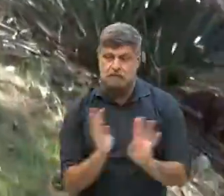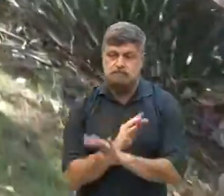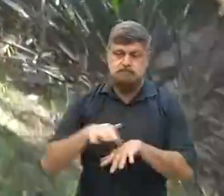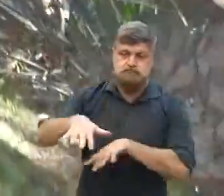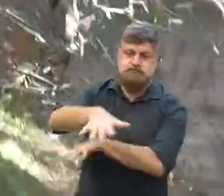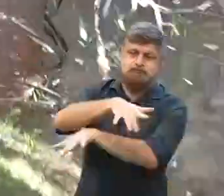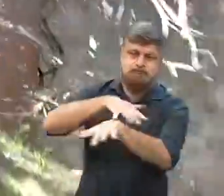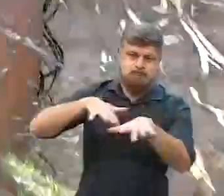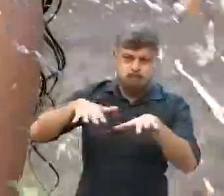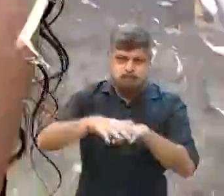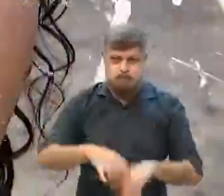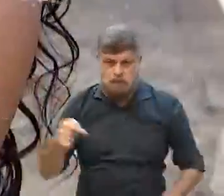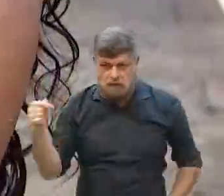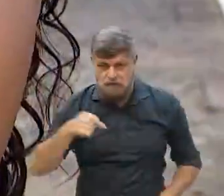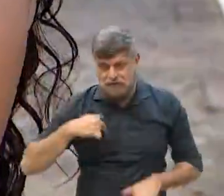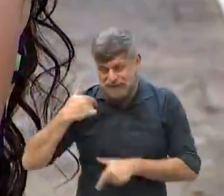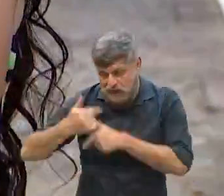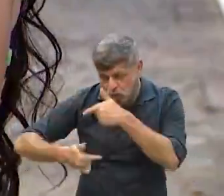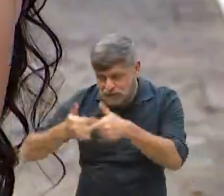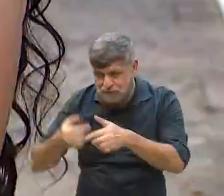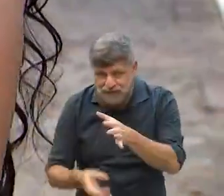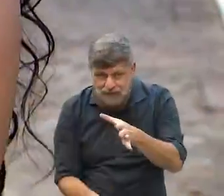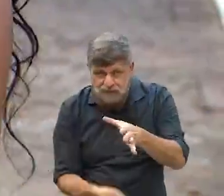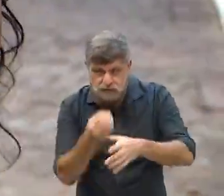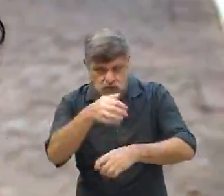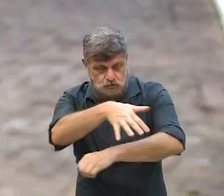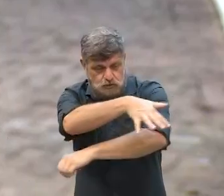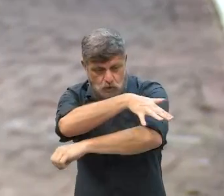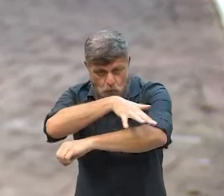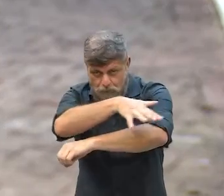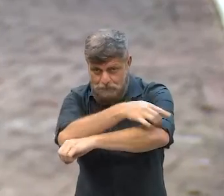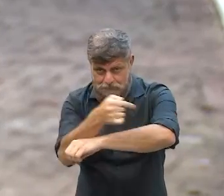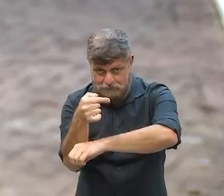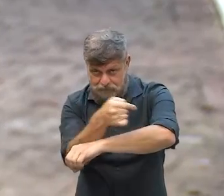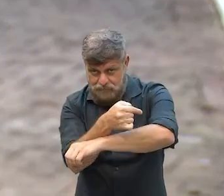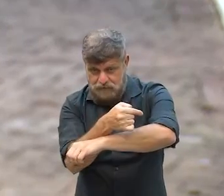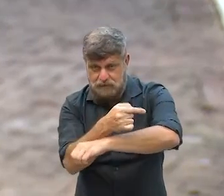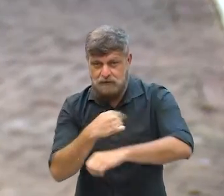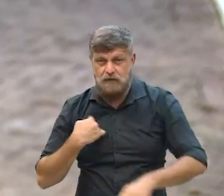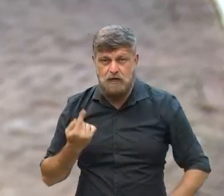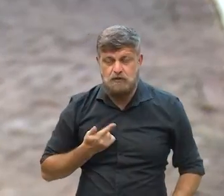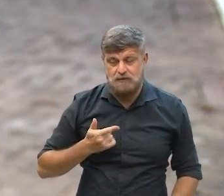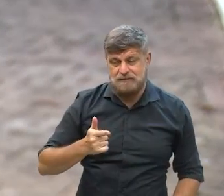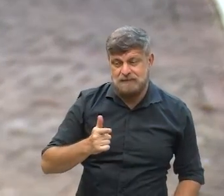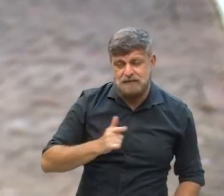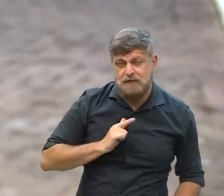aglomerações. Junto com esse trabalho de implantação do parque, a gente tem, e não só